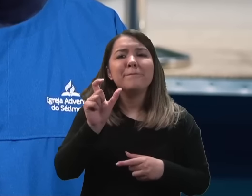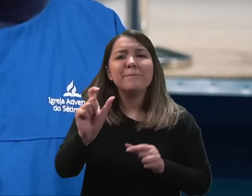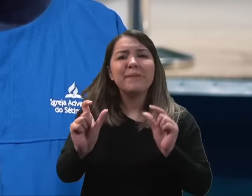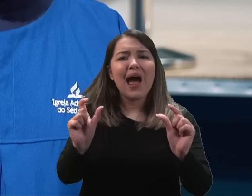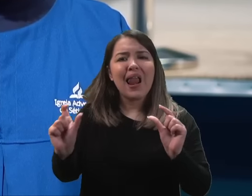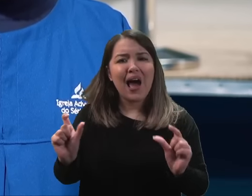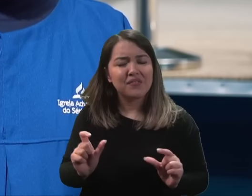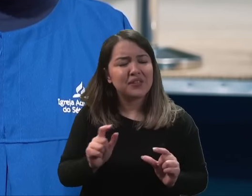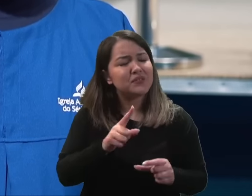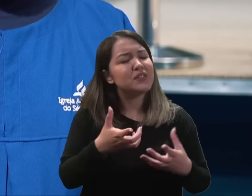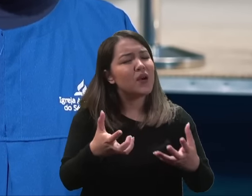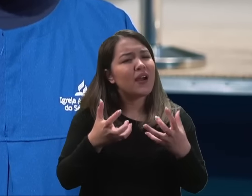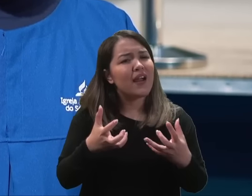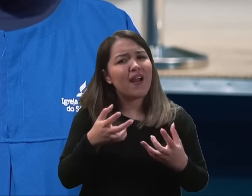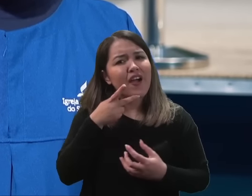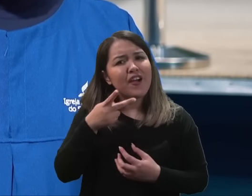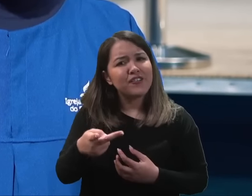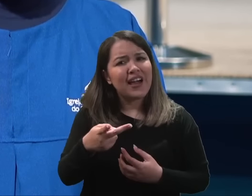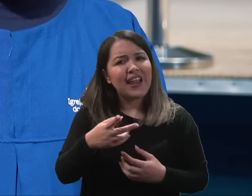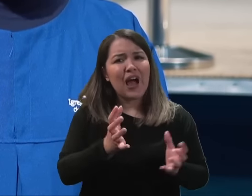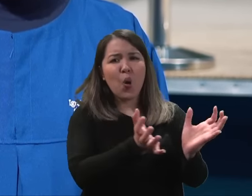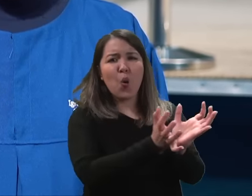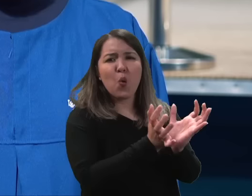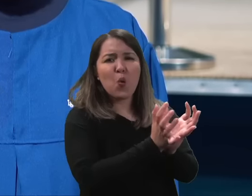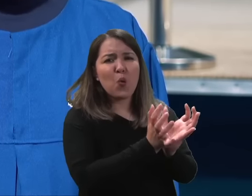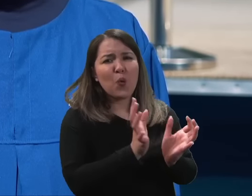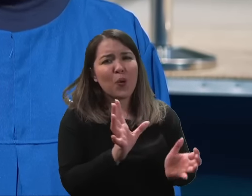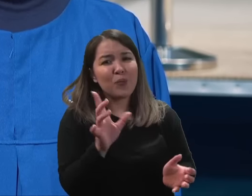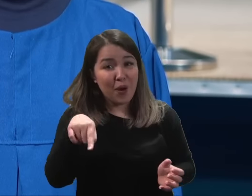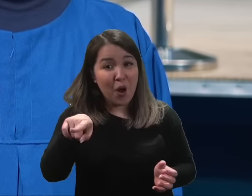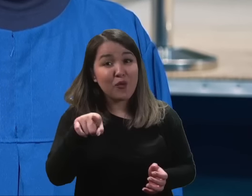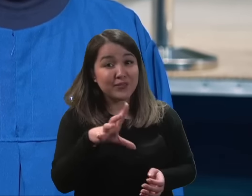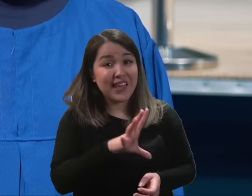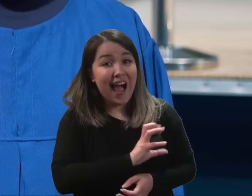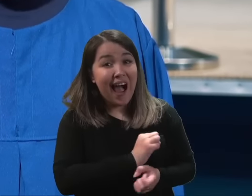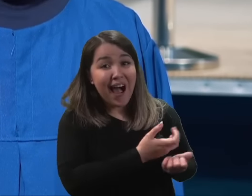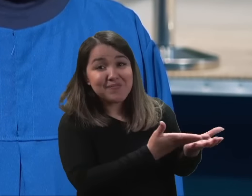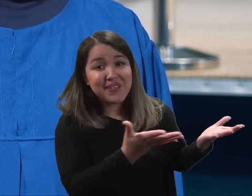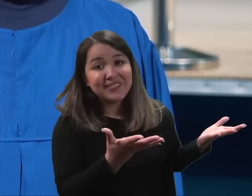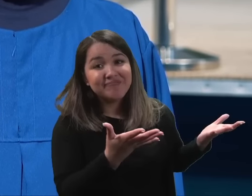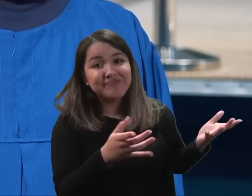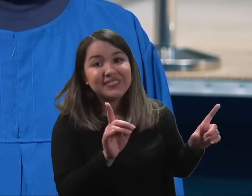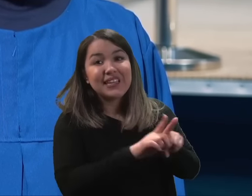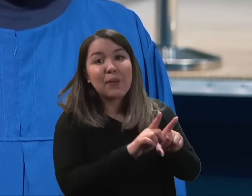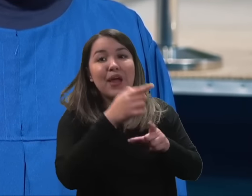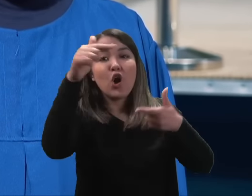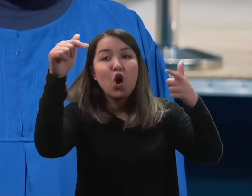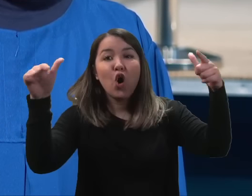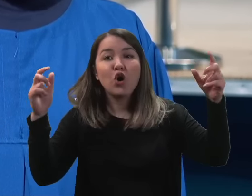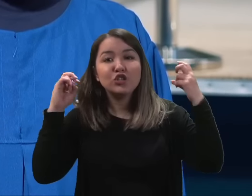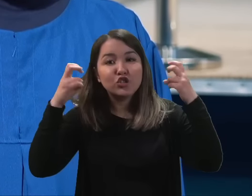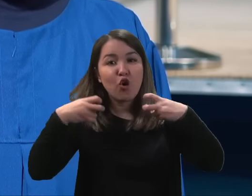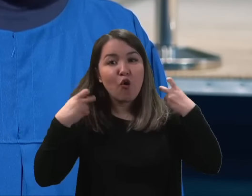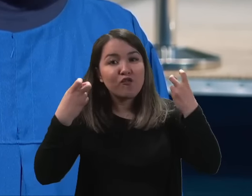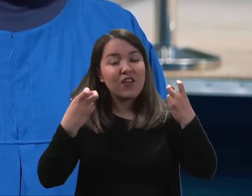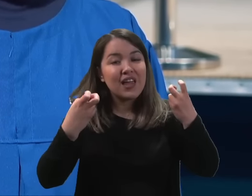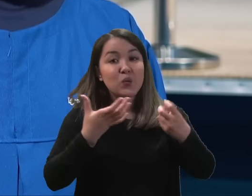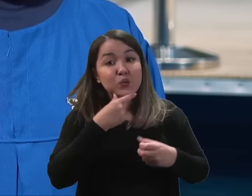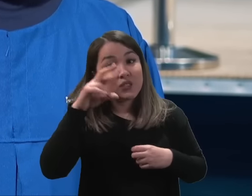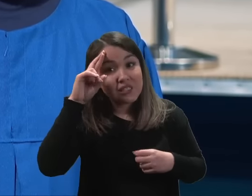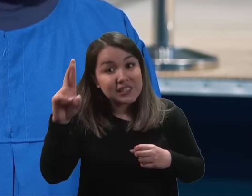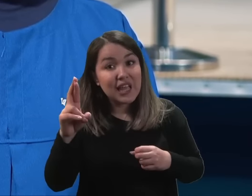que o senhor tem no coração com muito e mais amor de todos nesse mundo e tantas outras ovelhinhas que o senhor levou e